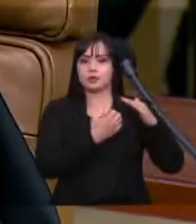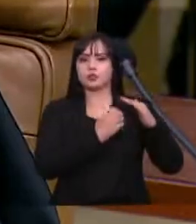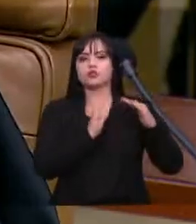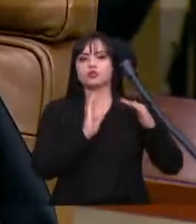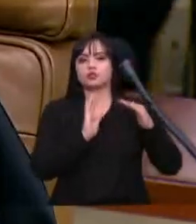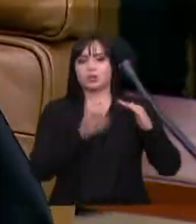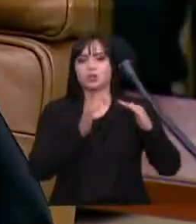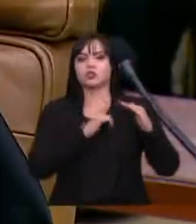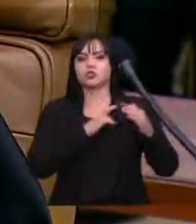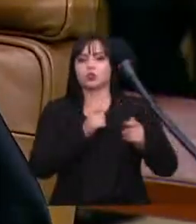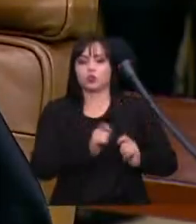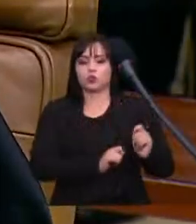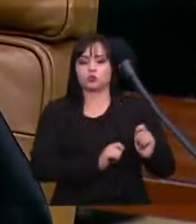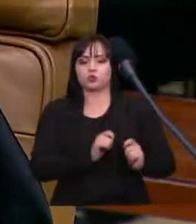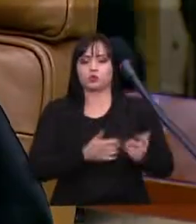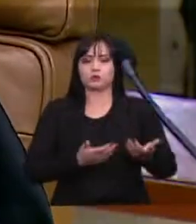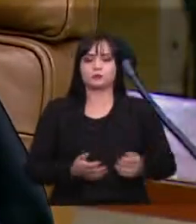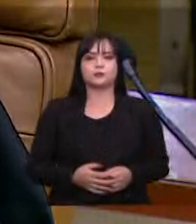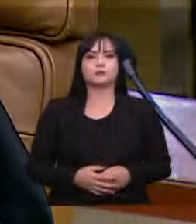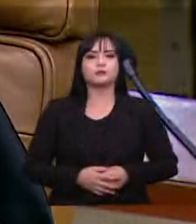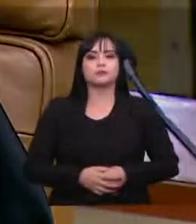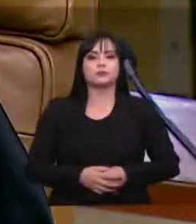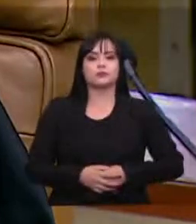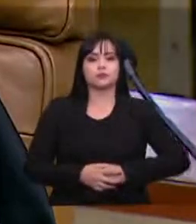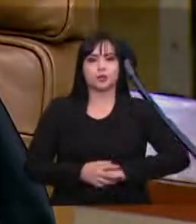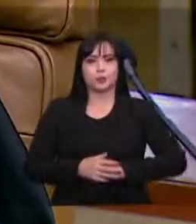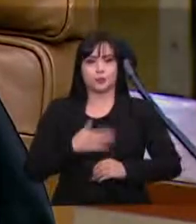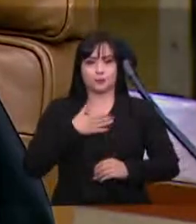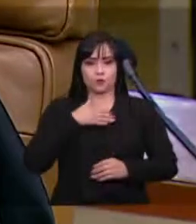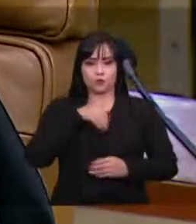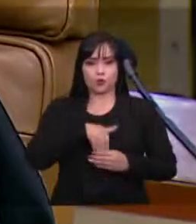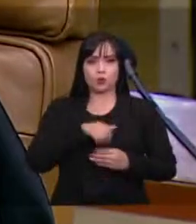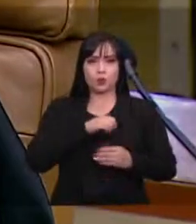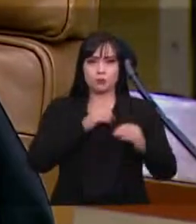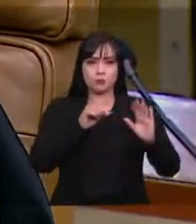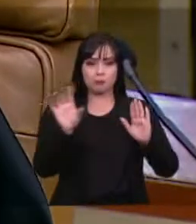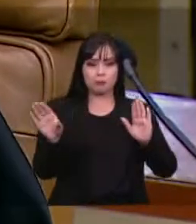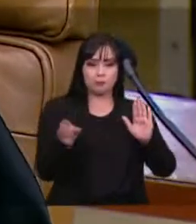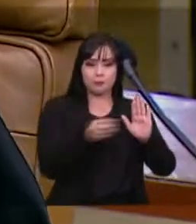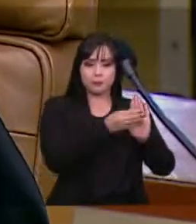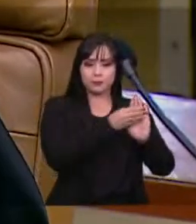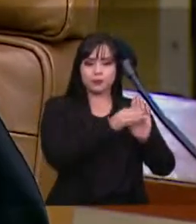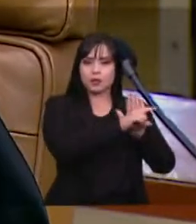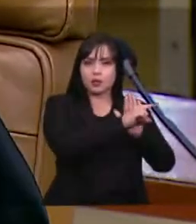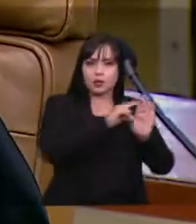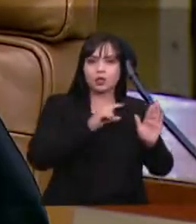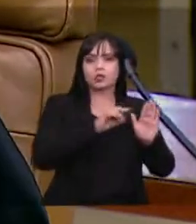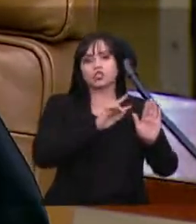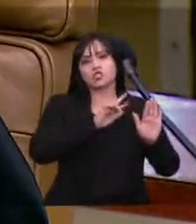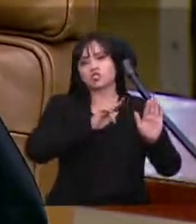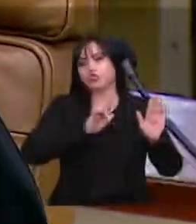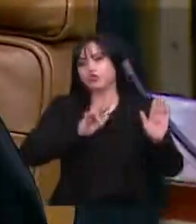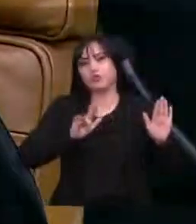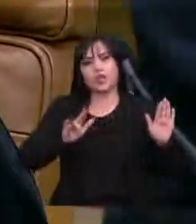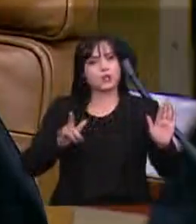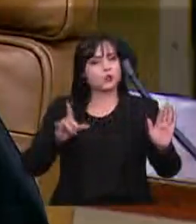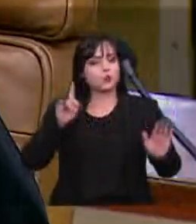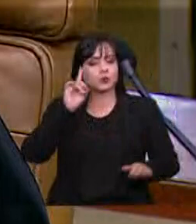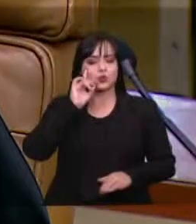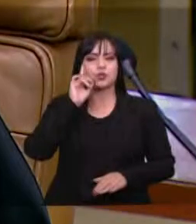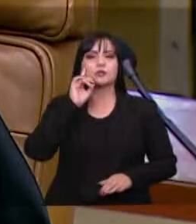exercia o controle e no voto reproduzo a indicação de diversos Dias